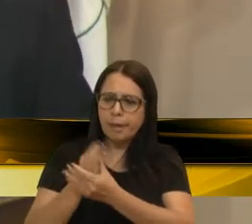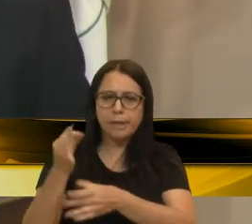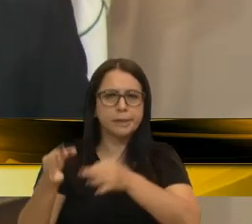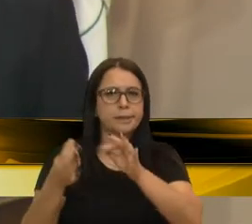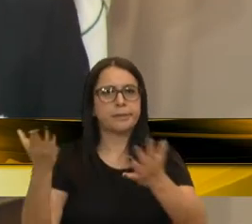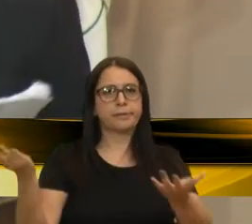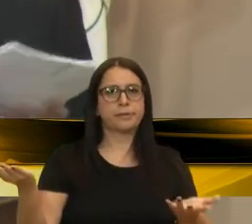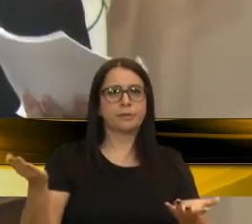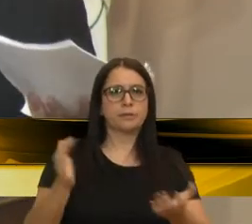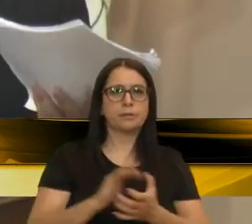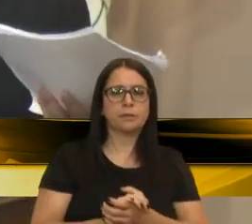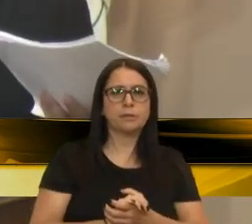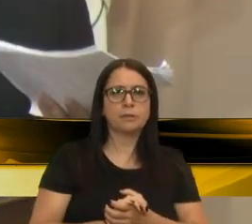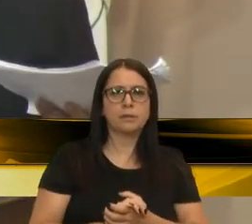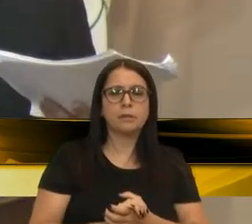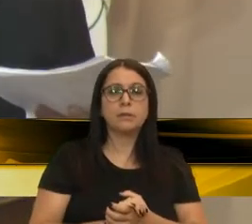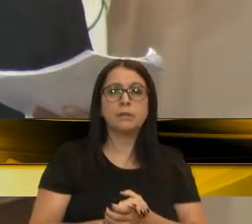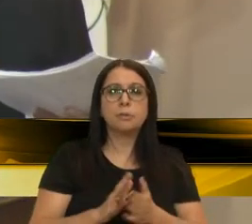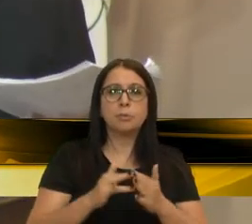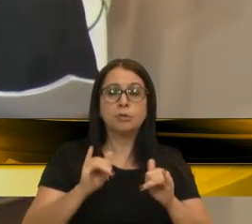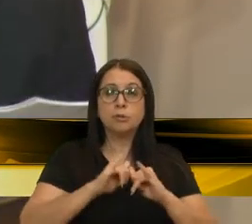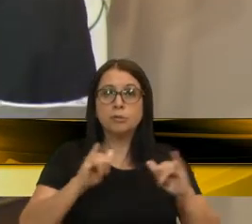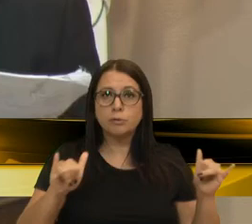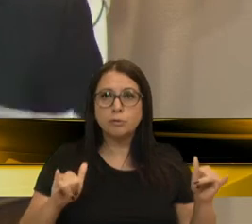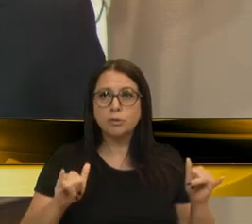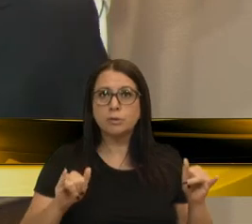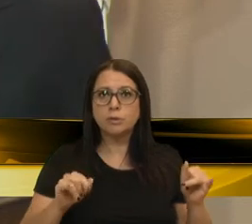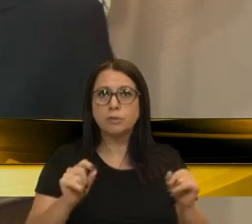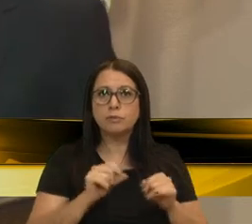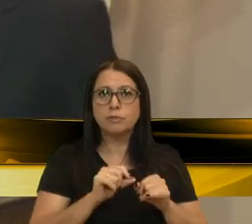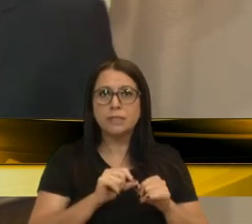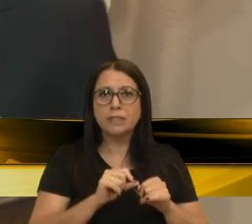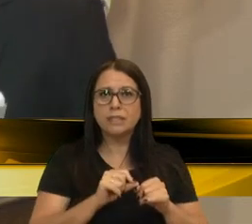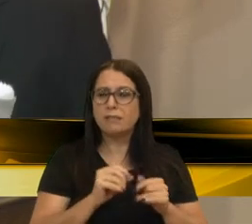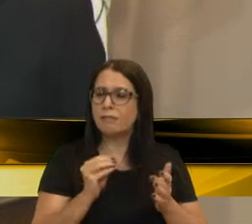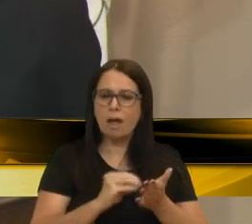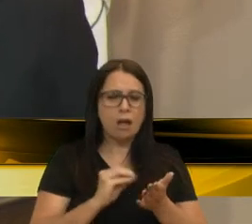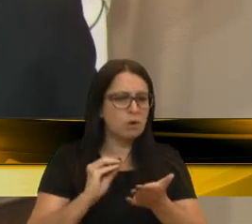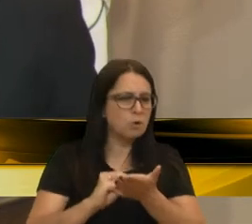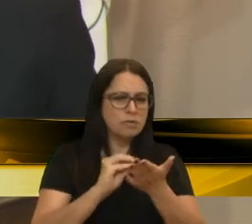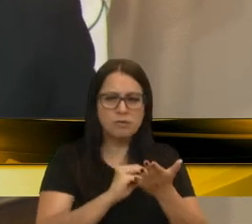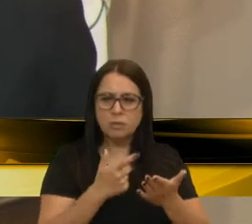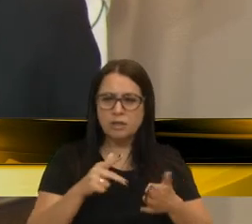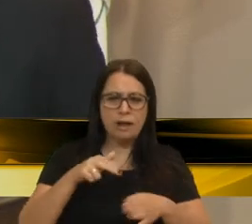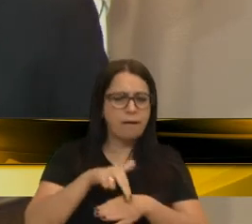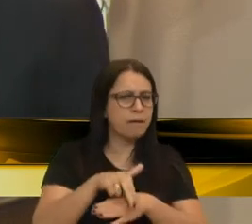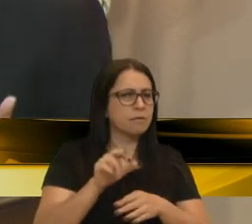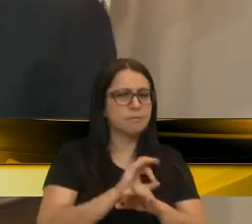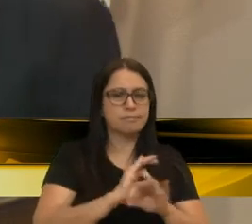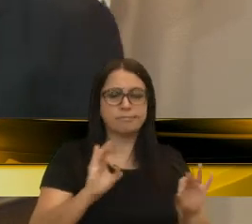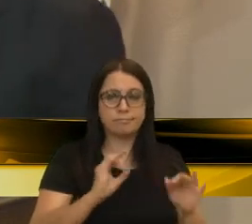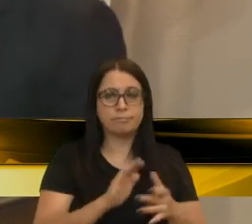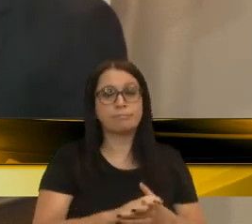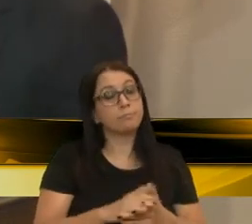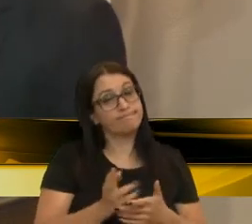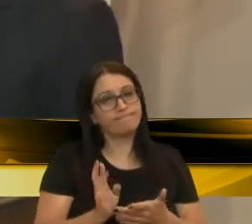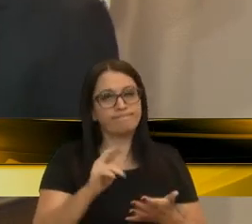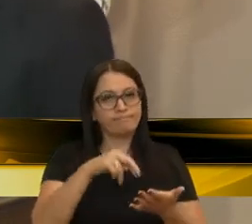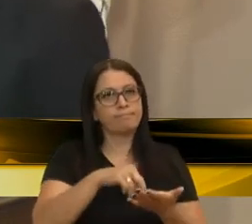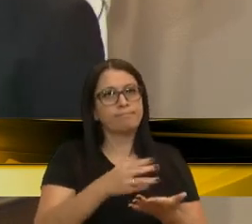questões. E até os pedidos de informações que a gente faz, eles vêm incompletos, eles vêm sem anexos. Então,